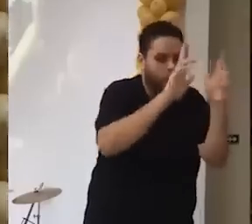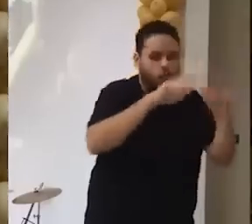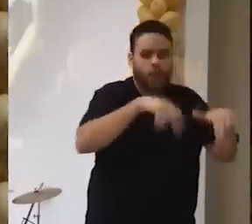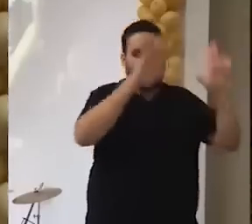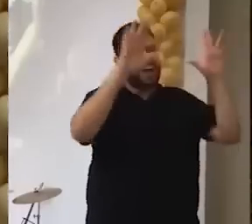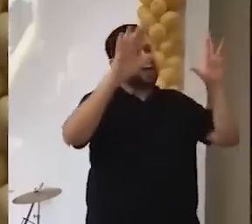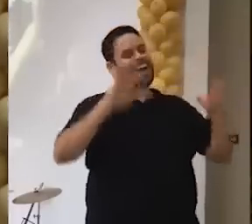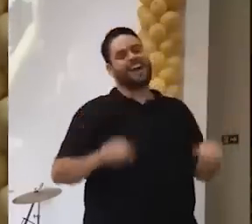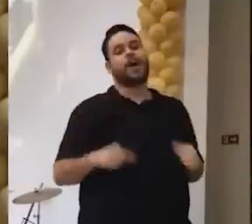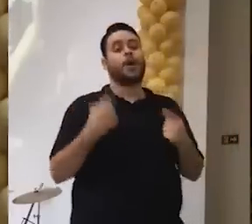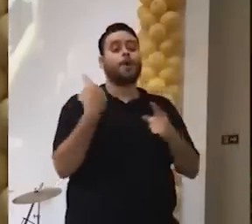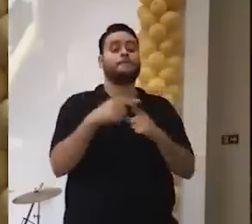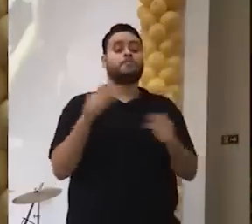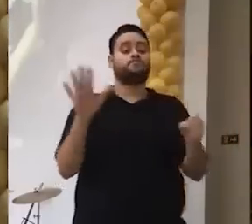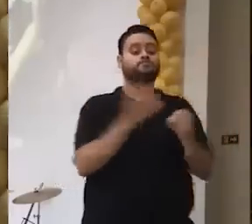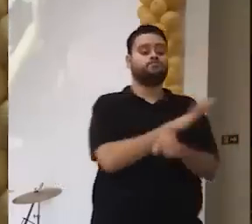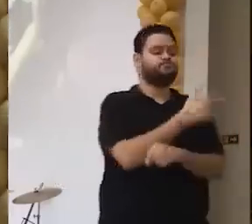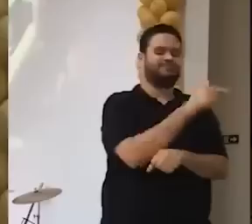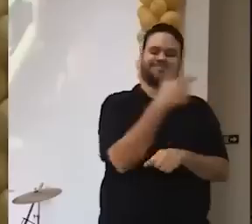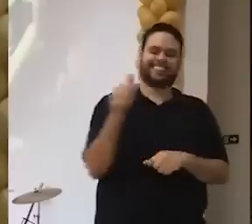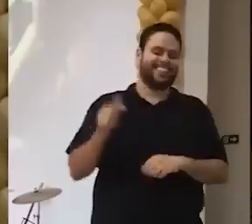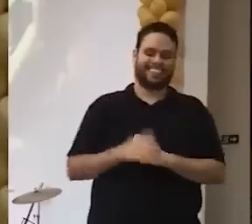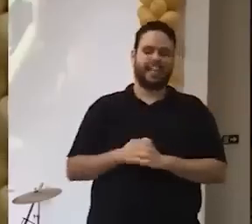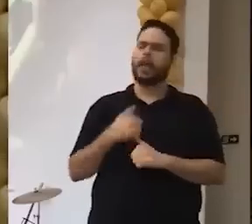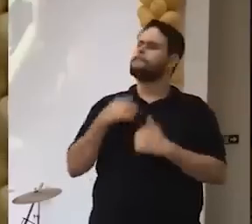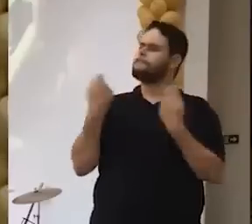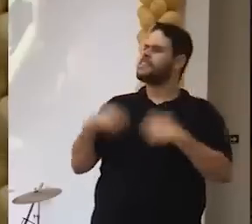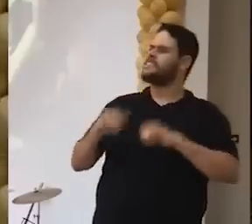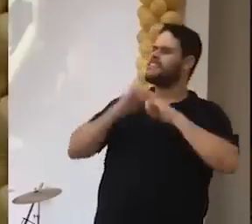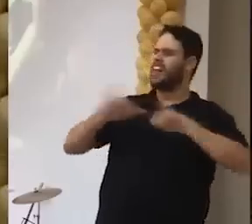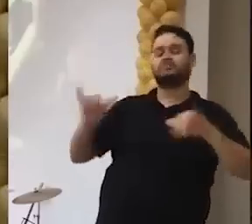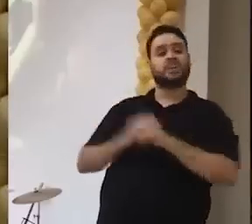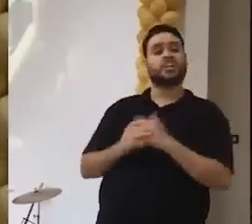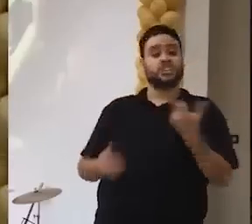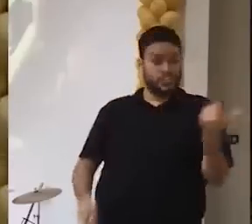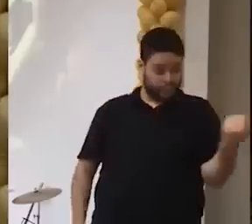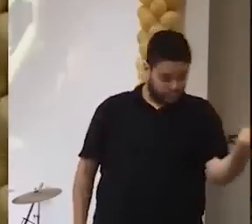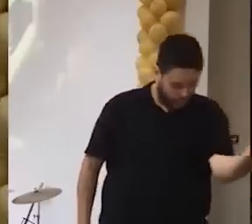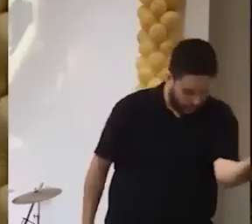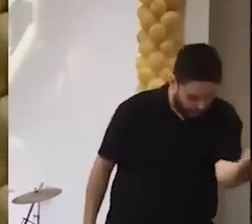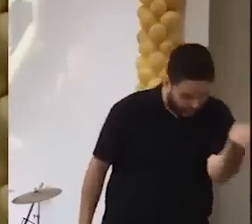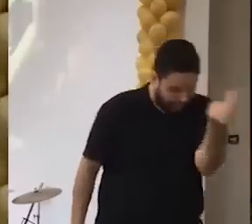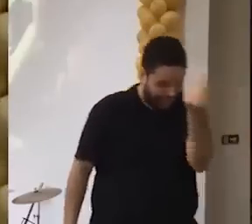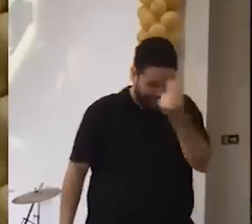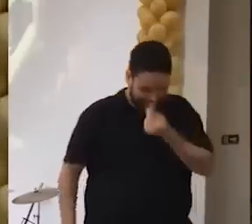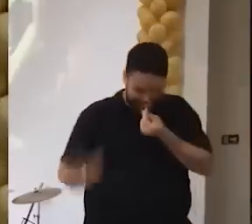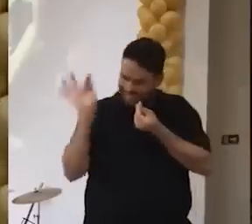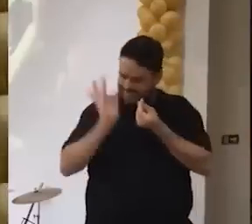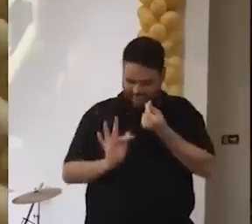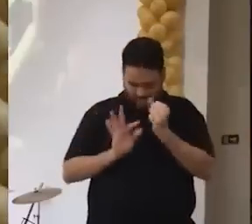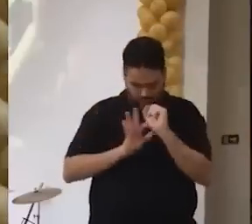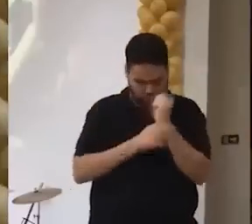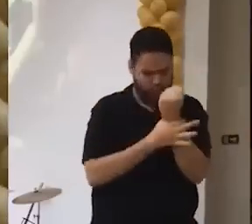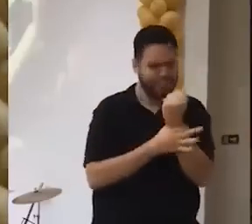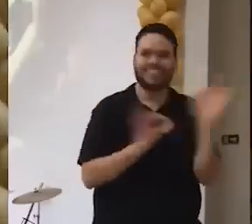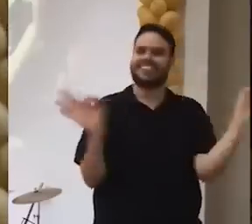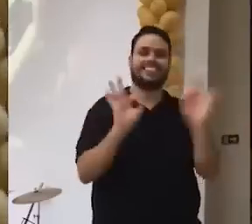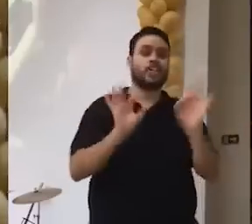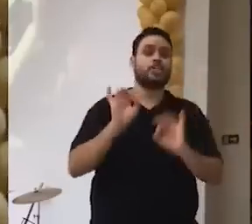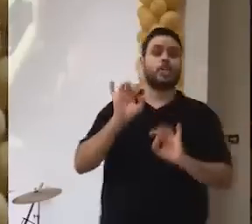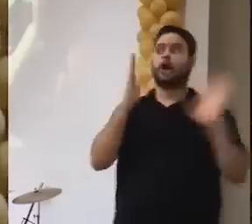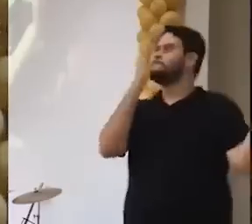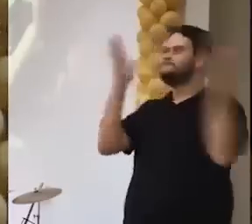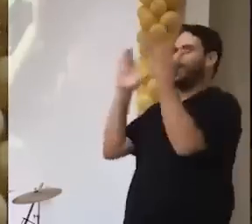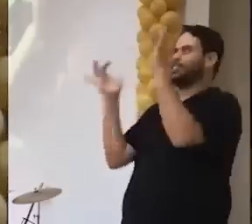nunca vai ser satisfeito. Eu preciso lhe dizer isso: o dinheiro não traz felicidade nem segurança. Só Jesus pode satisfazer o seu